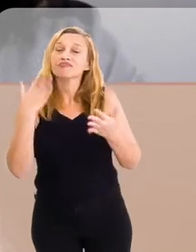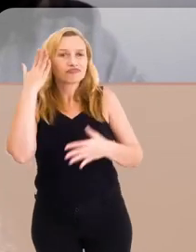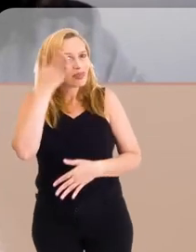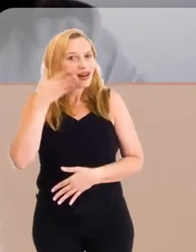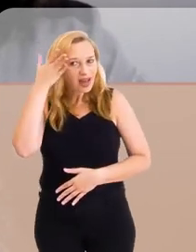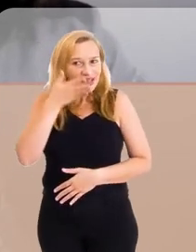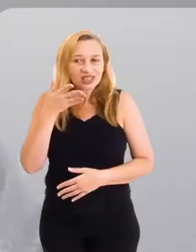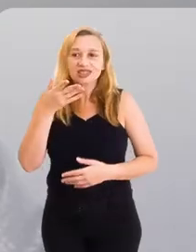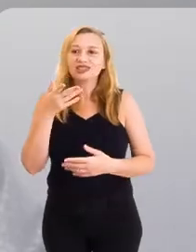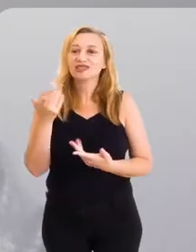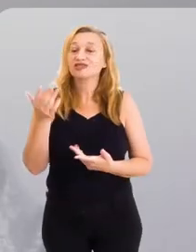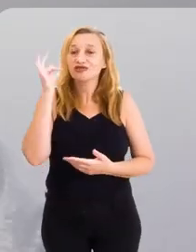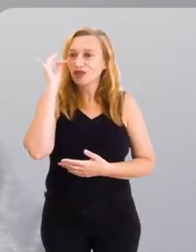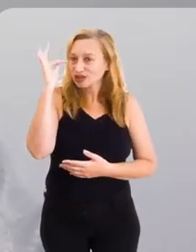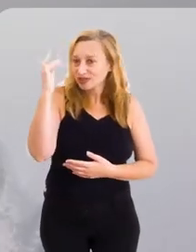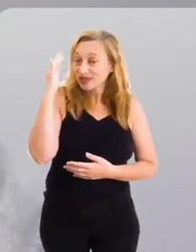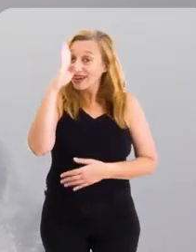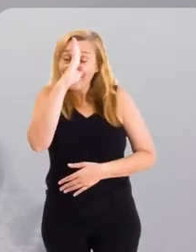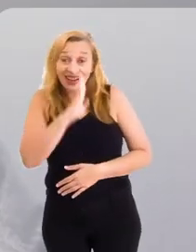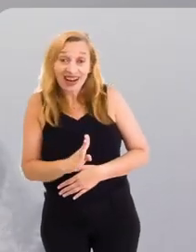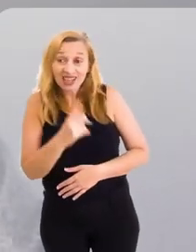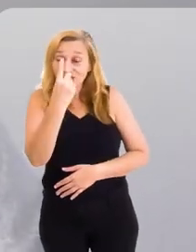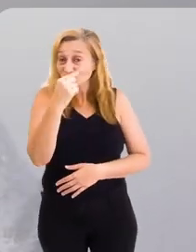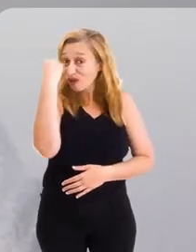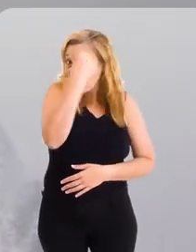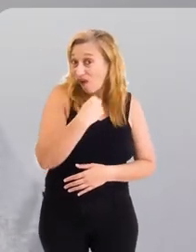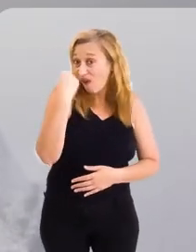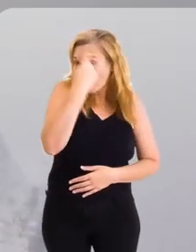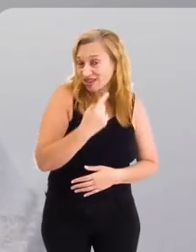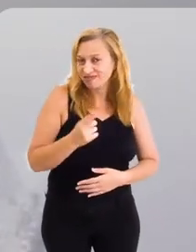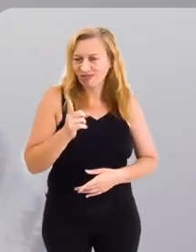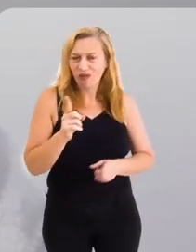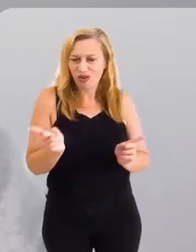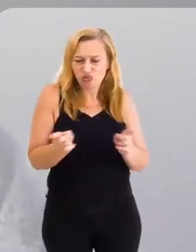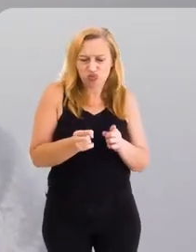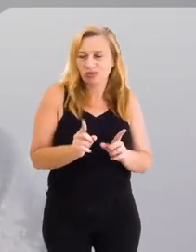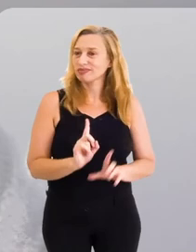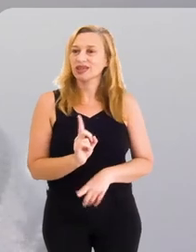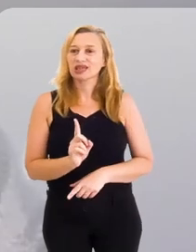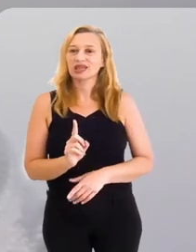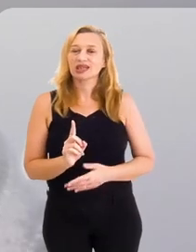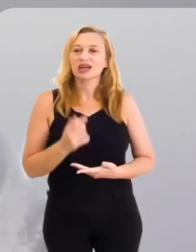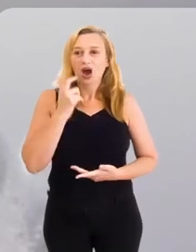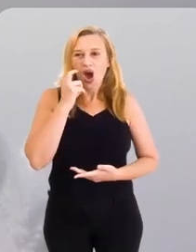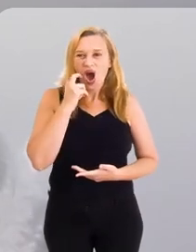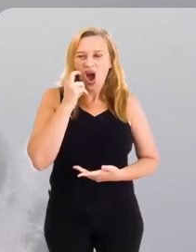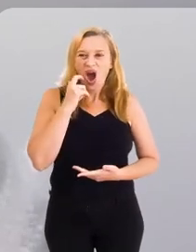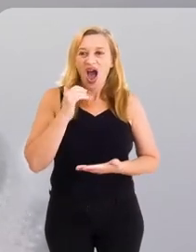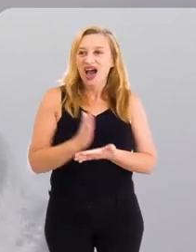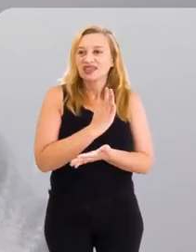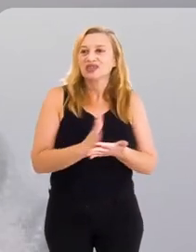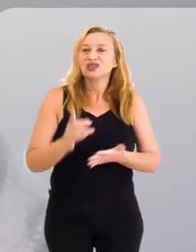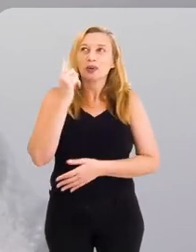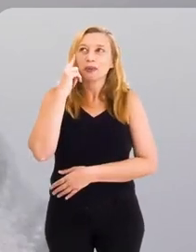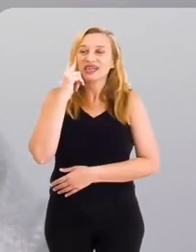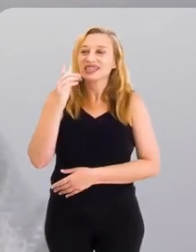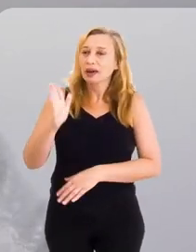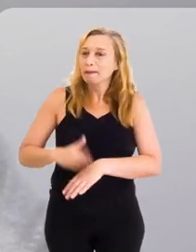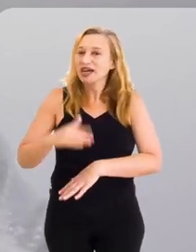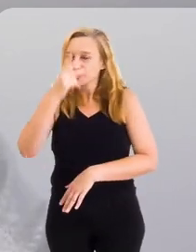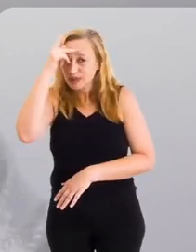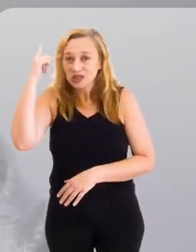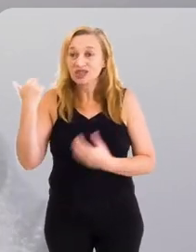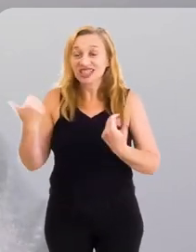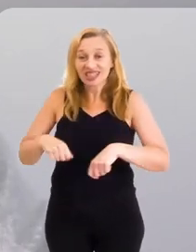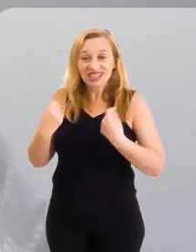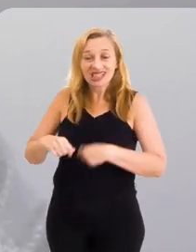de filosofia, voluntárias, gratuitas, palestras de 1 hora, não são palestras curtas. Então, às vezes, eu fico imaginando que tem